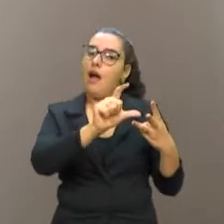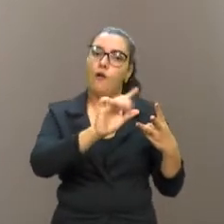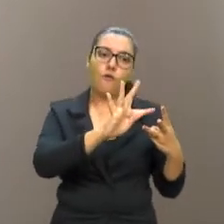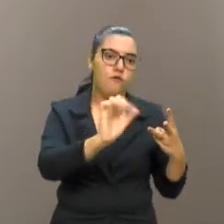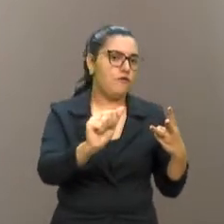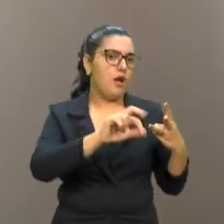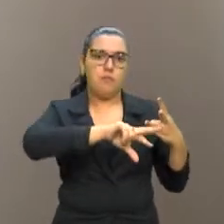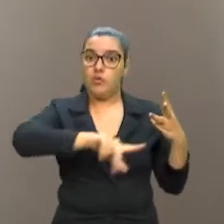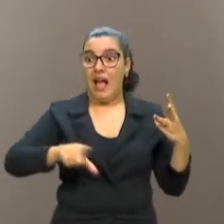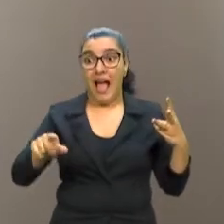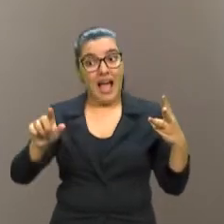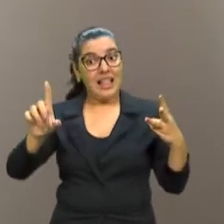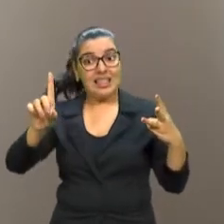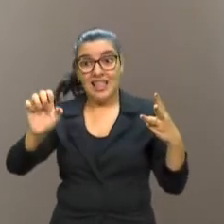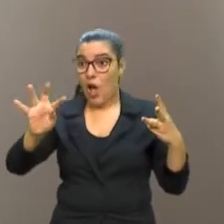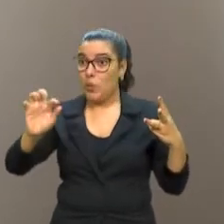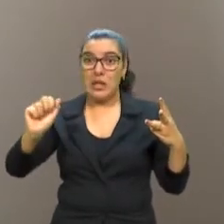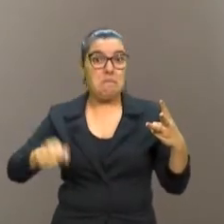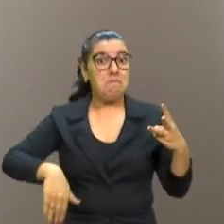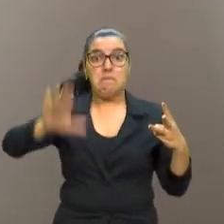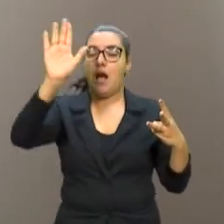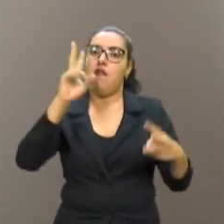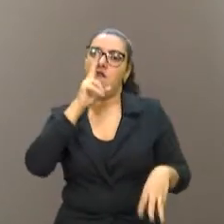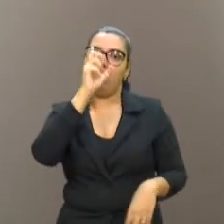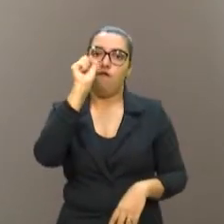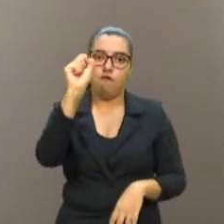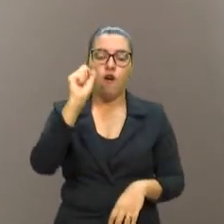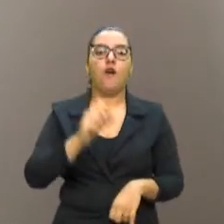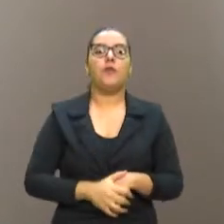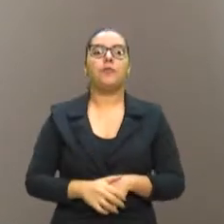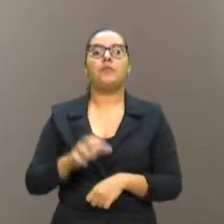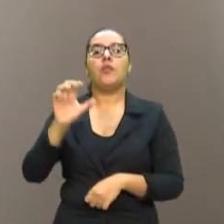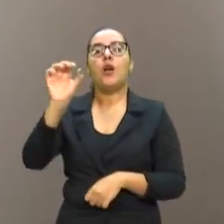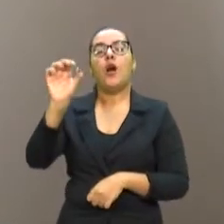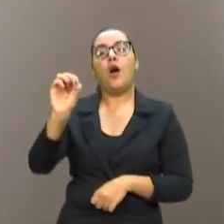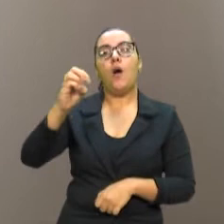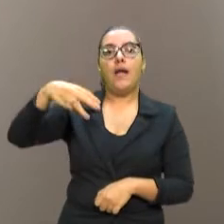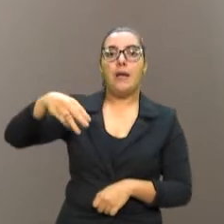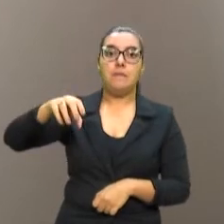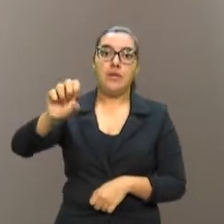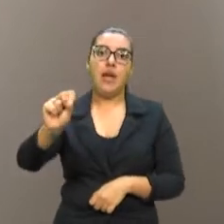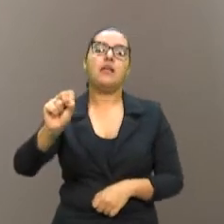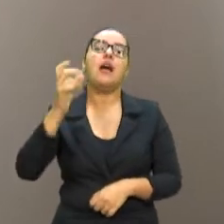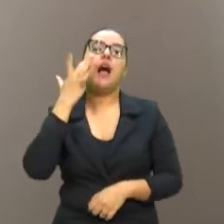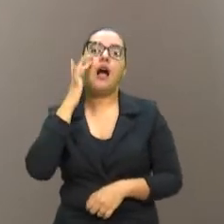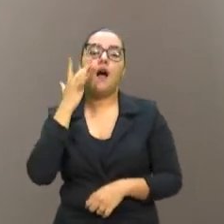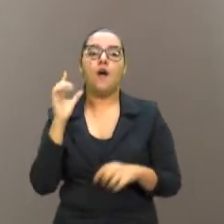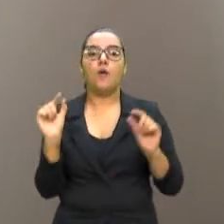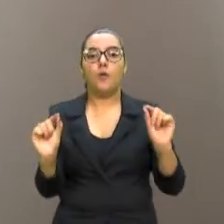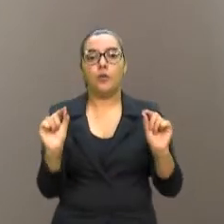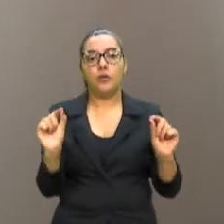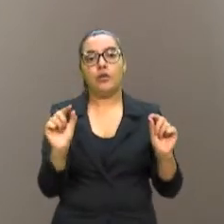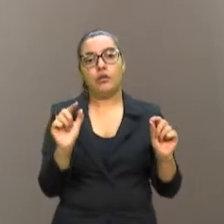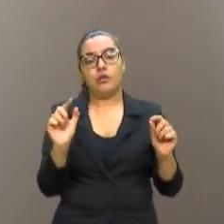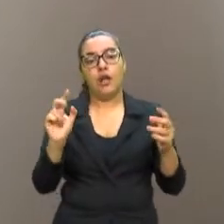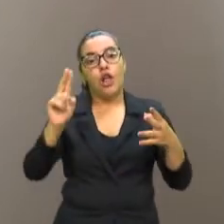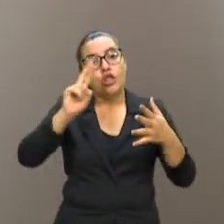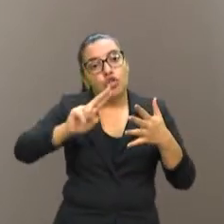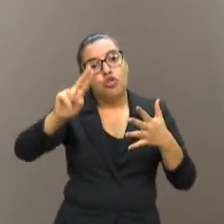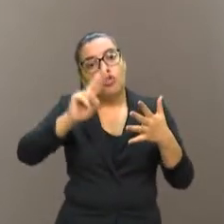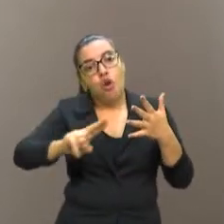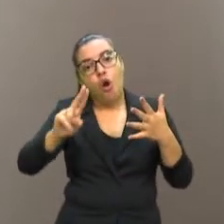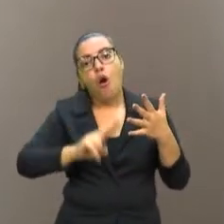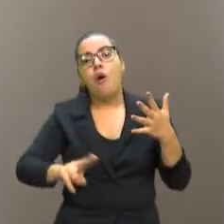A Organização Mundial de Saúde achou por bem denominar essas variantes